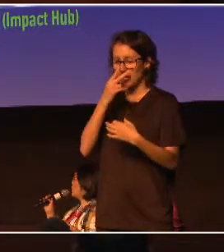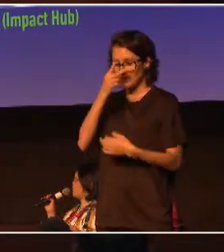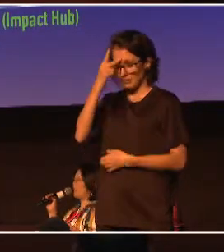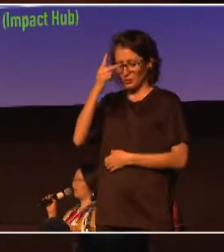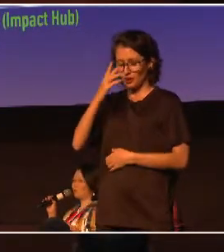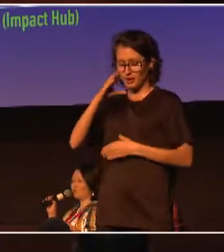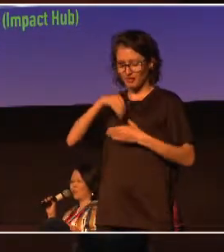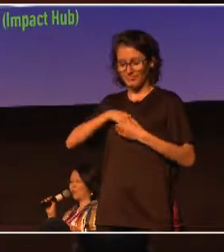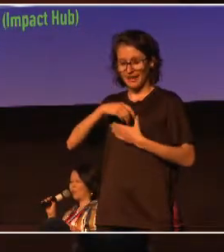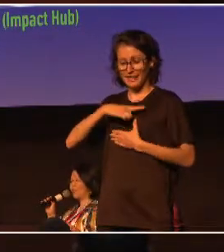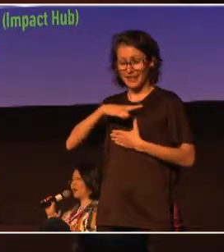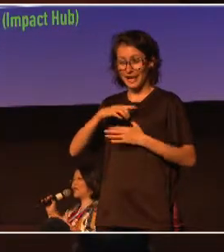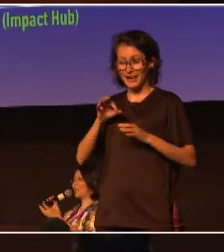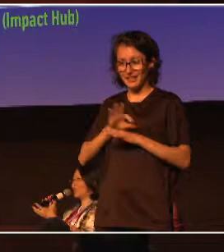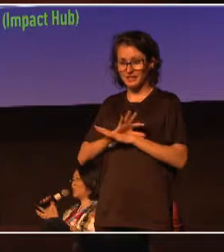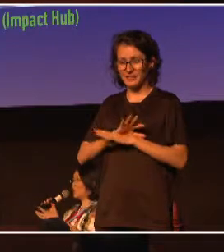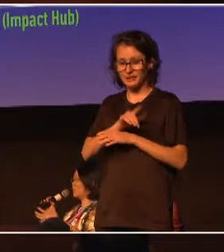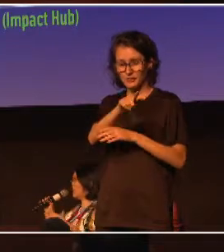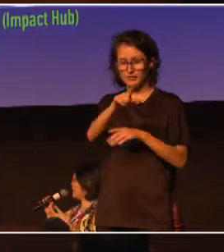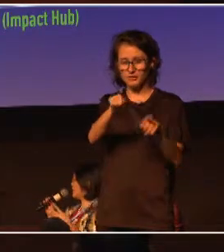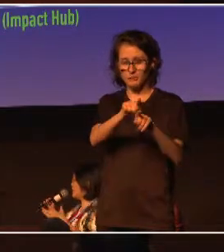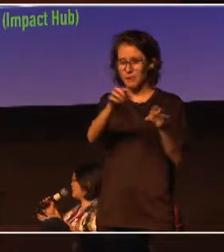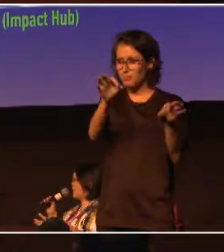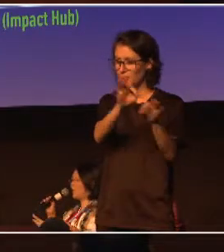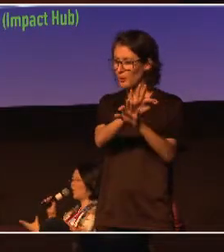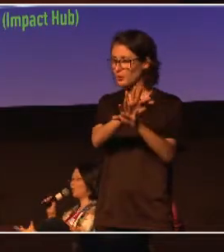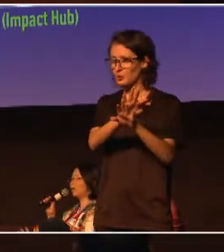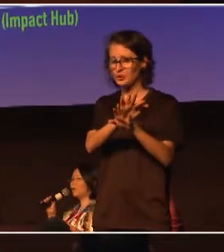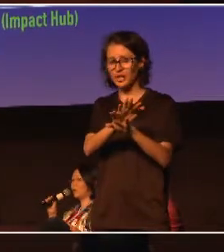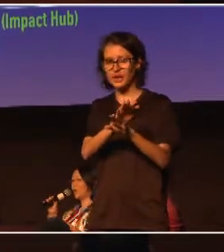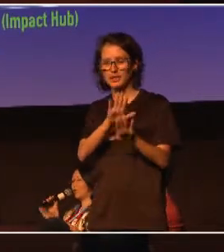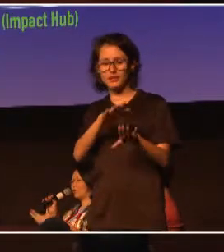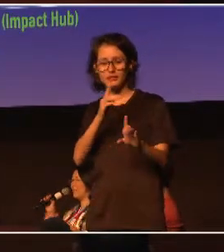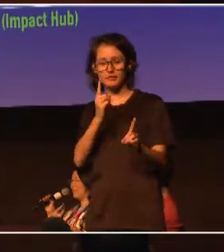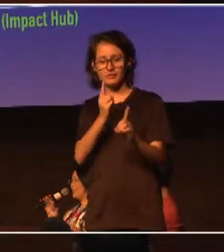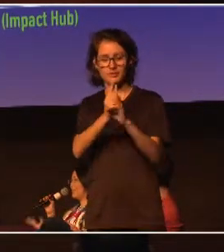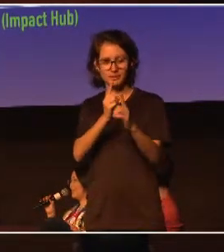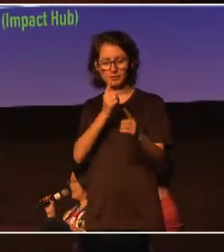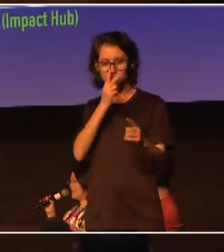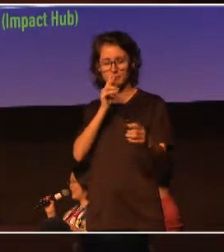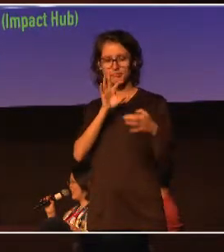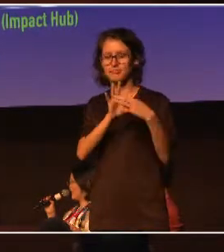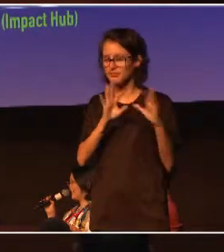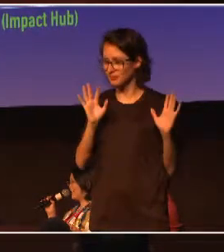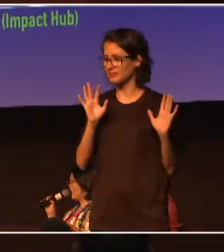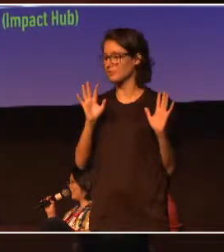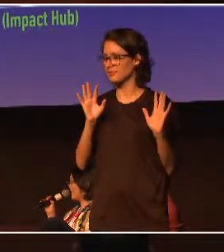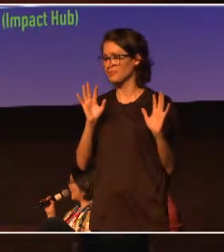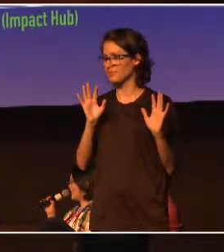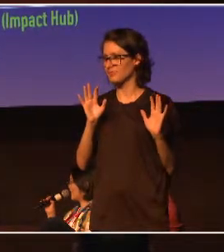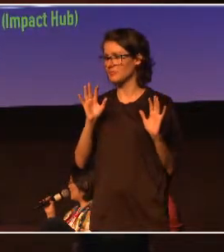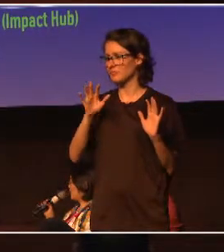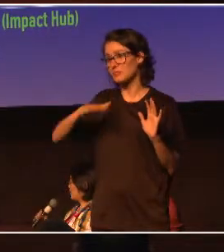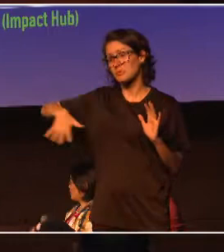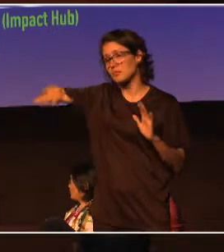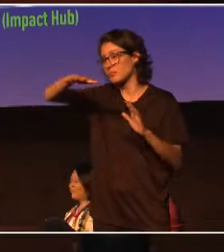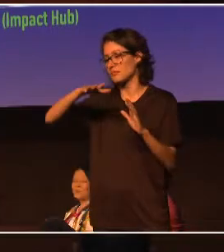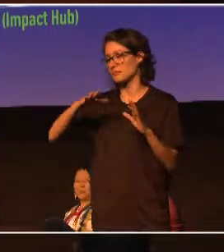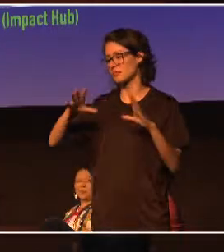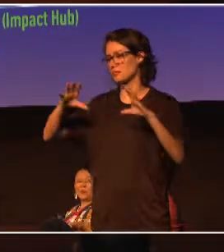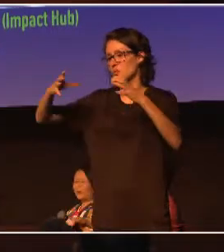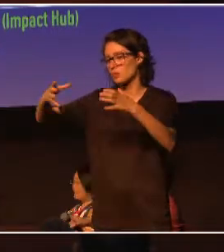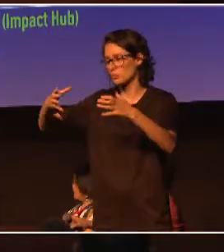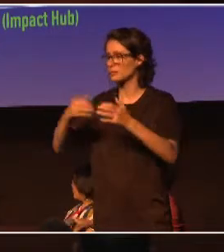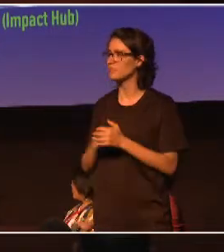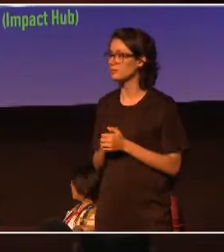existe algo dentro, né, que faz a gente meio que se encontrando nessa teia aí, nessa rede.